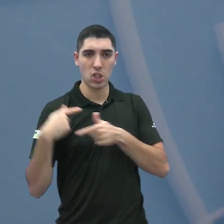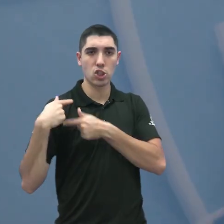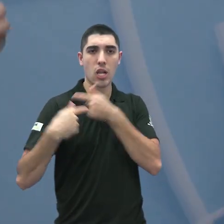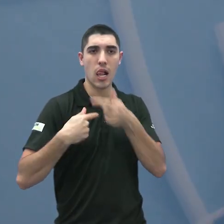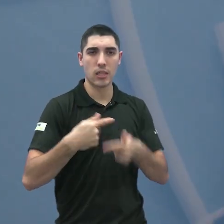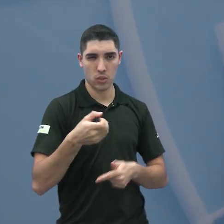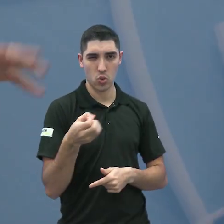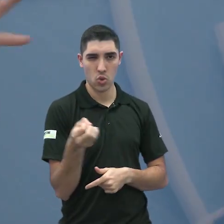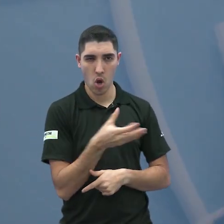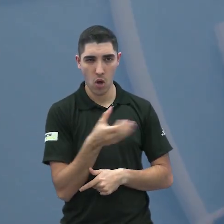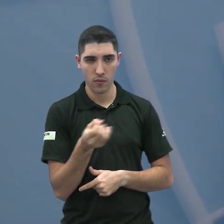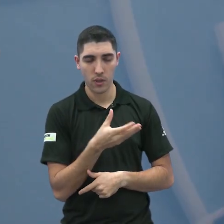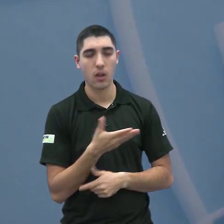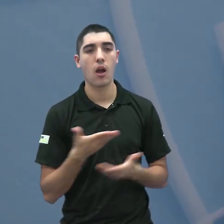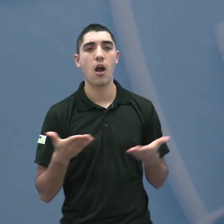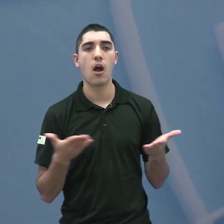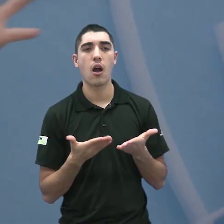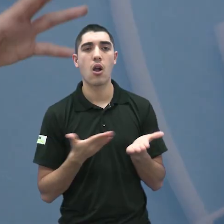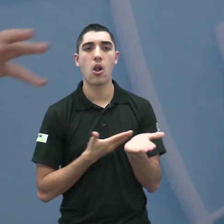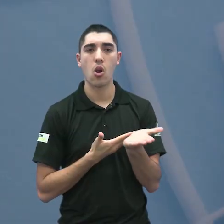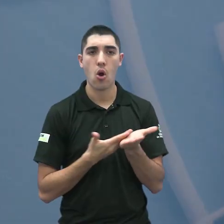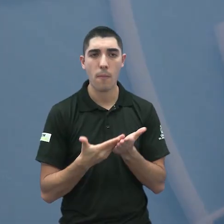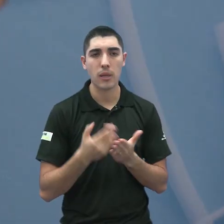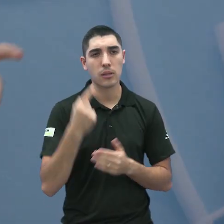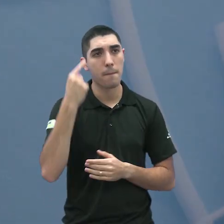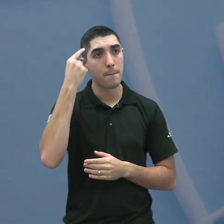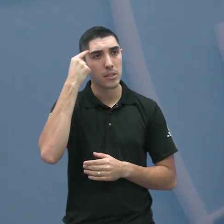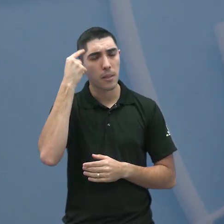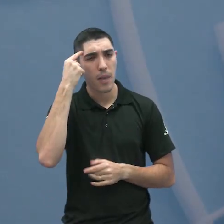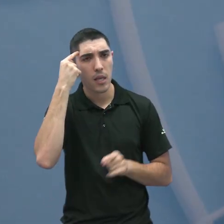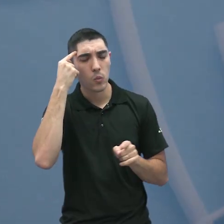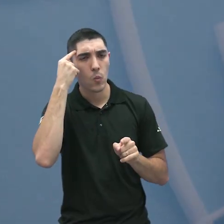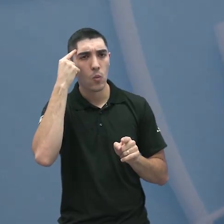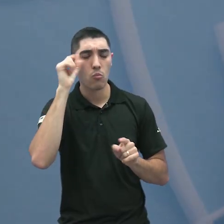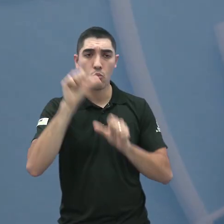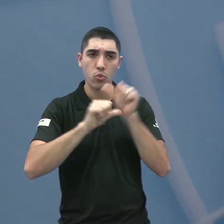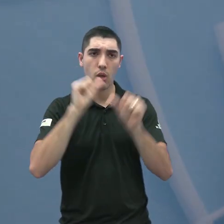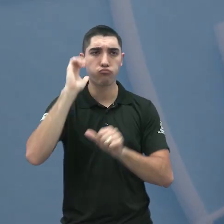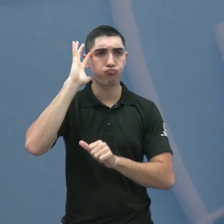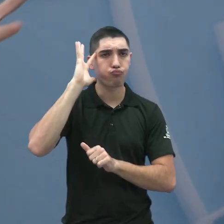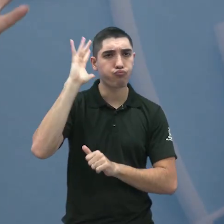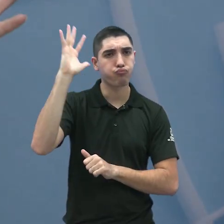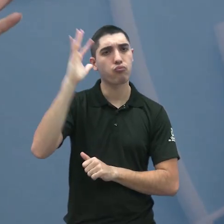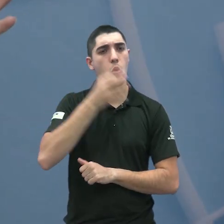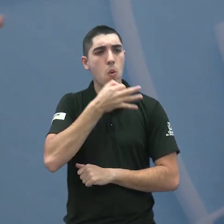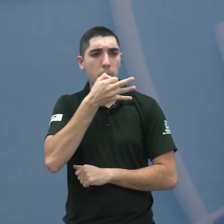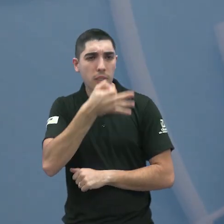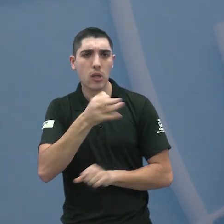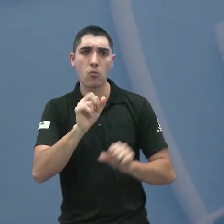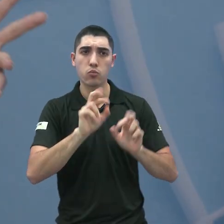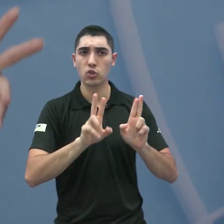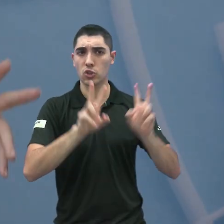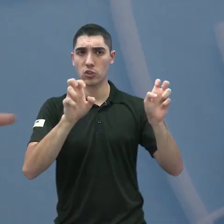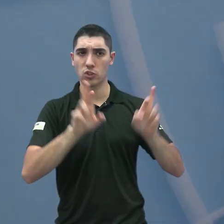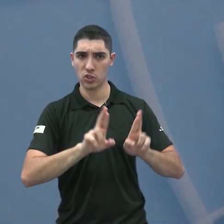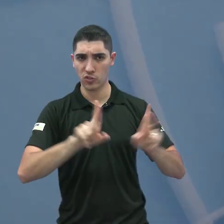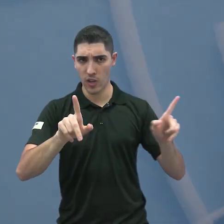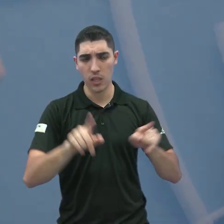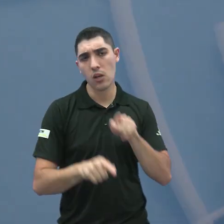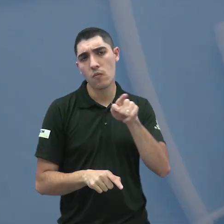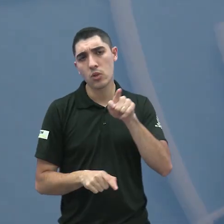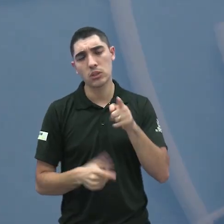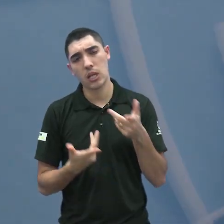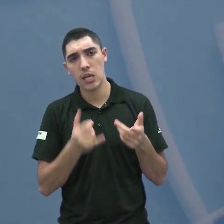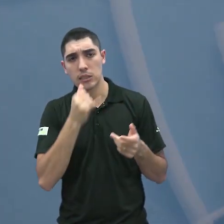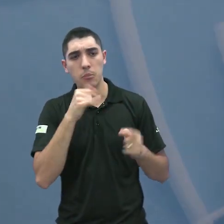geração, elas têm vindo ali com um pensamento mais crítico, inclusive em relação a isso, né? Você em sala de aula também